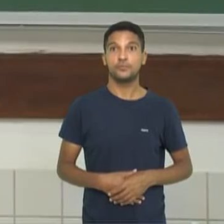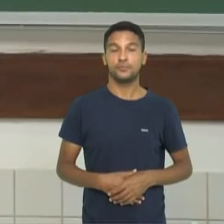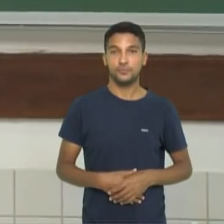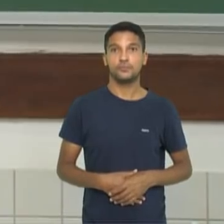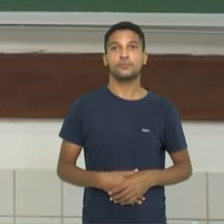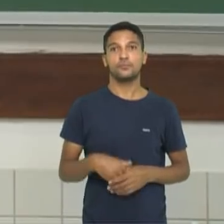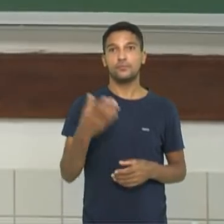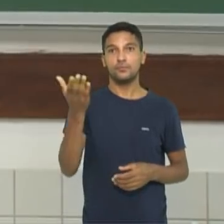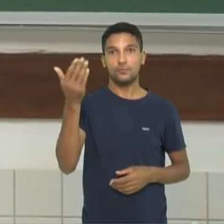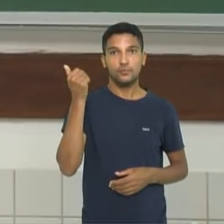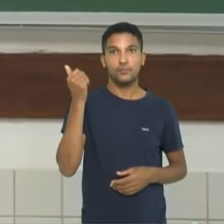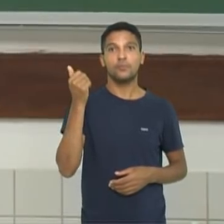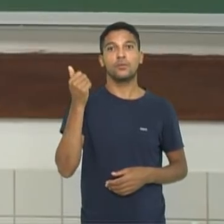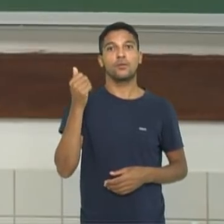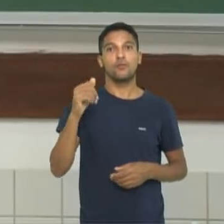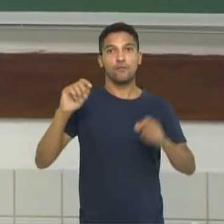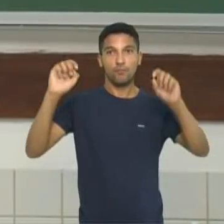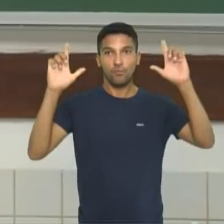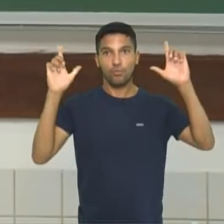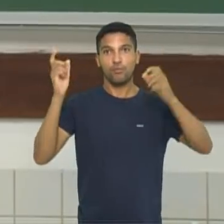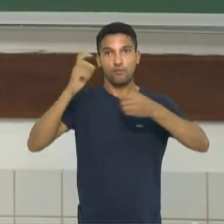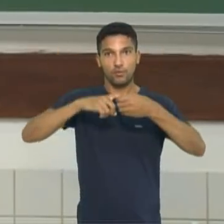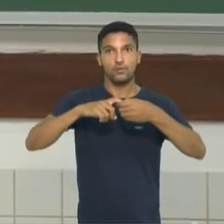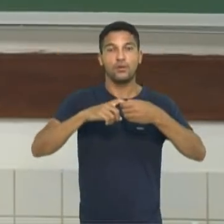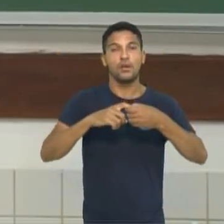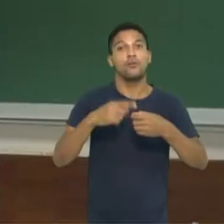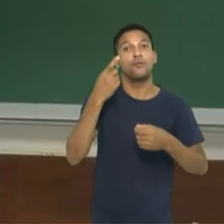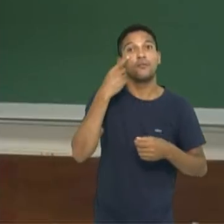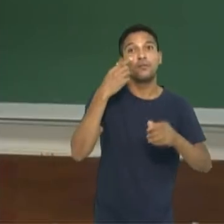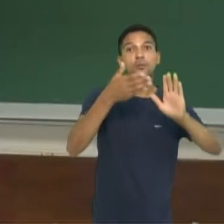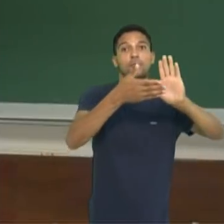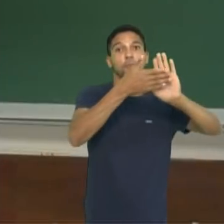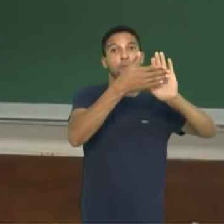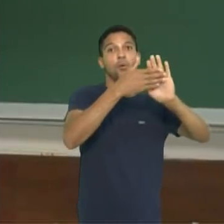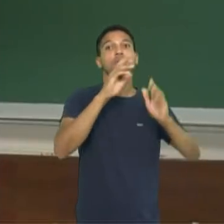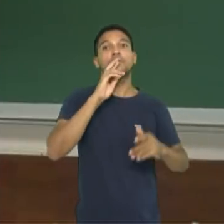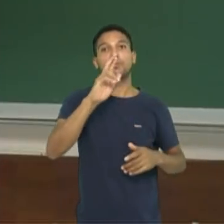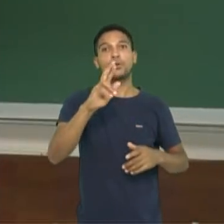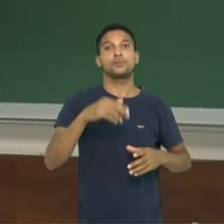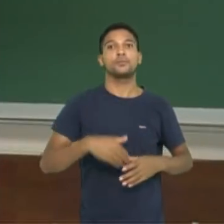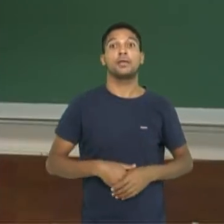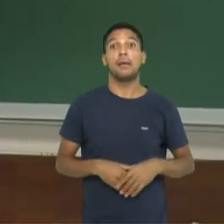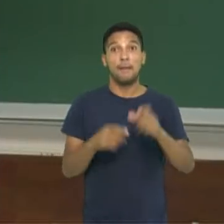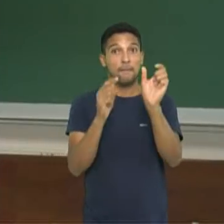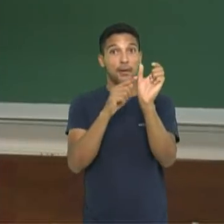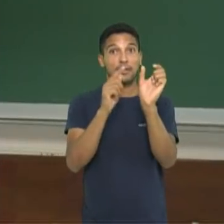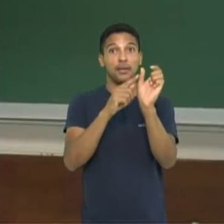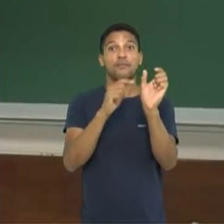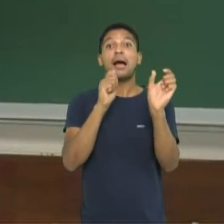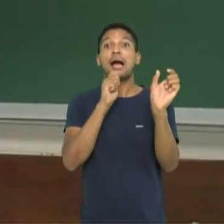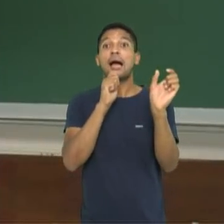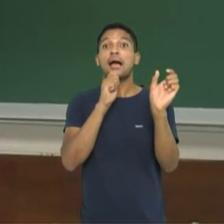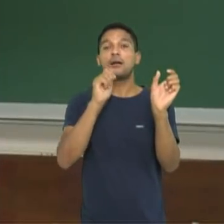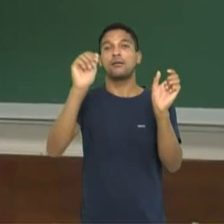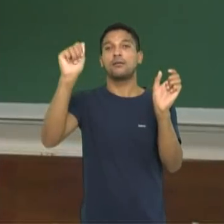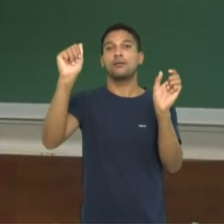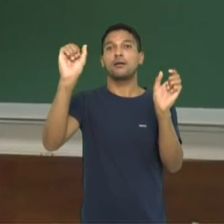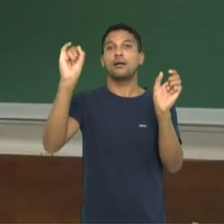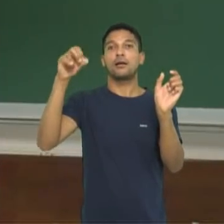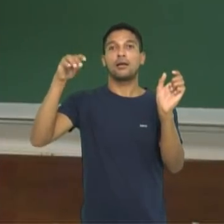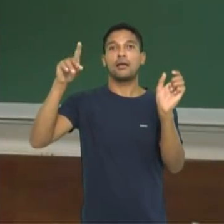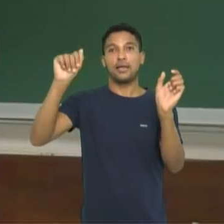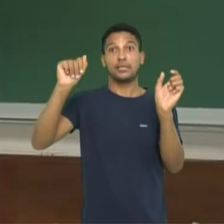Então, galera, retornando, observem lá a nossa proposta de resposta para essa questão ficou. Então, a palavra ainda acrescenta o